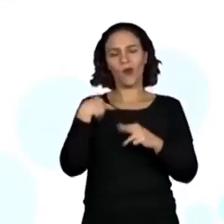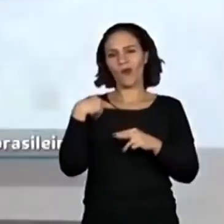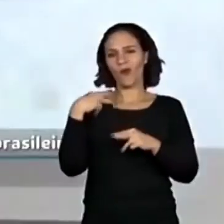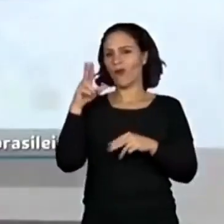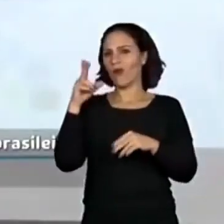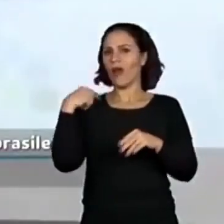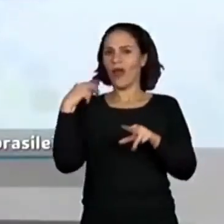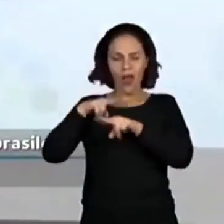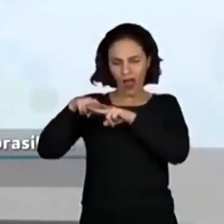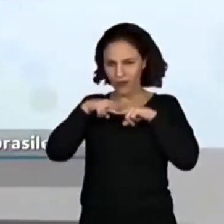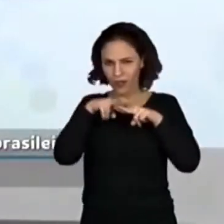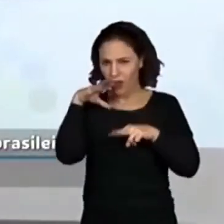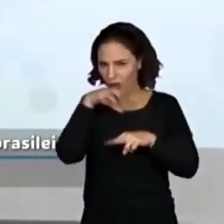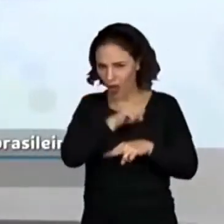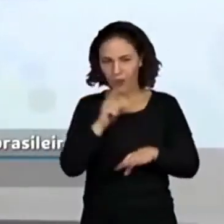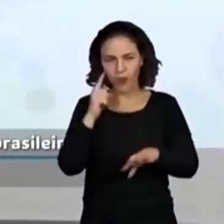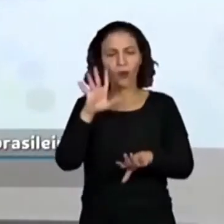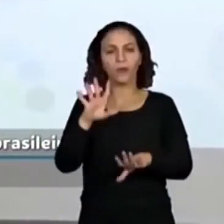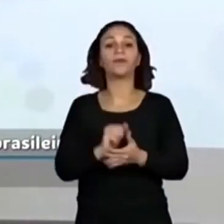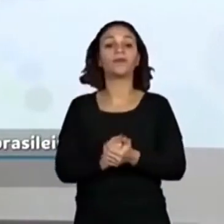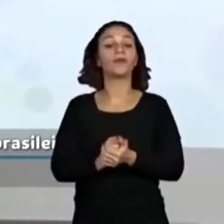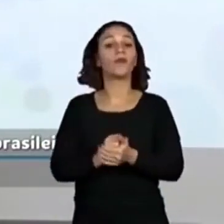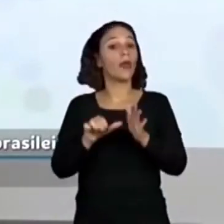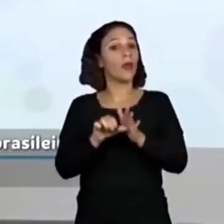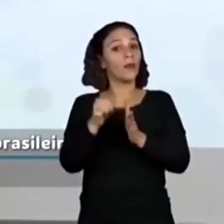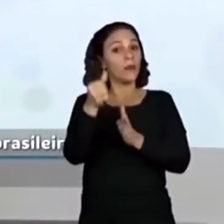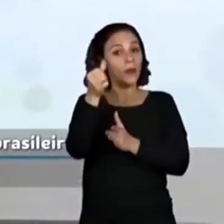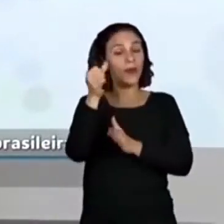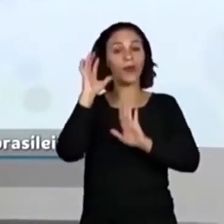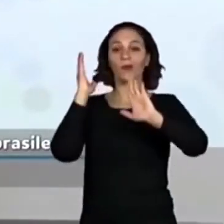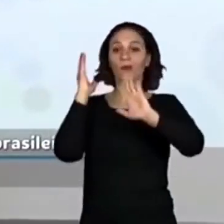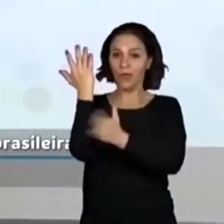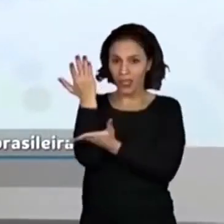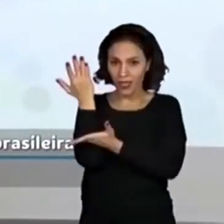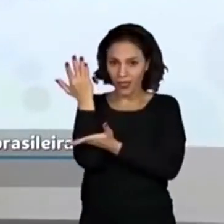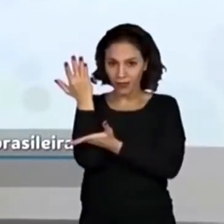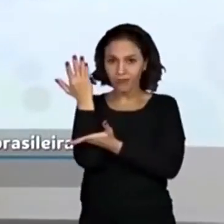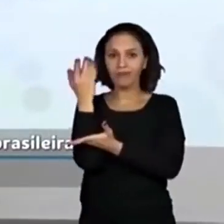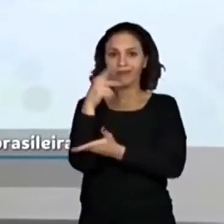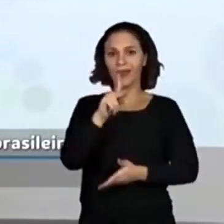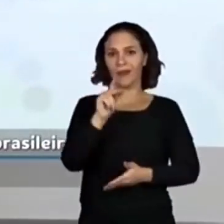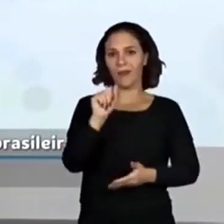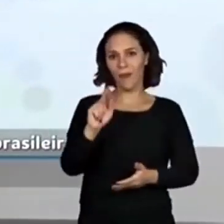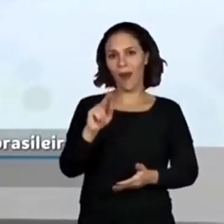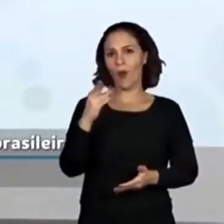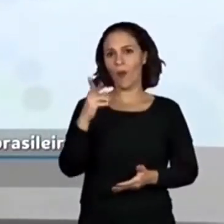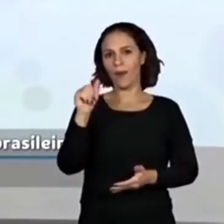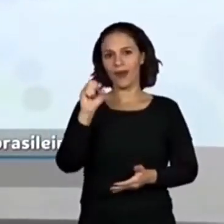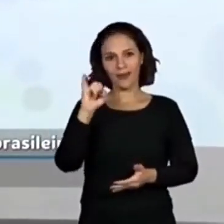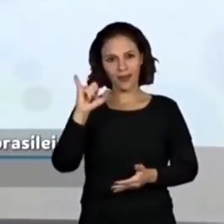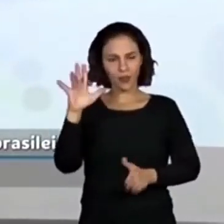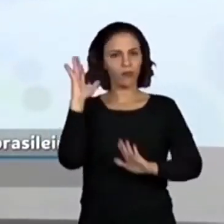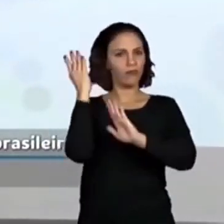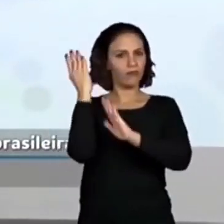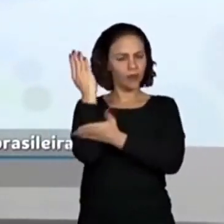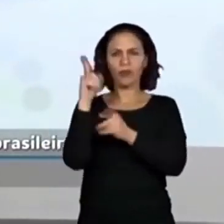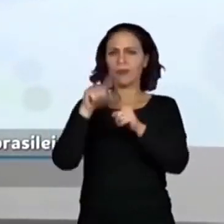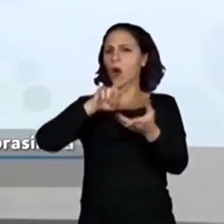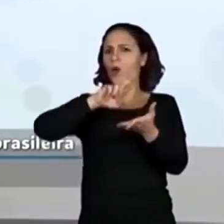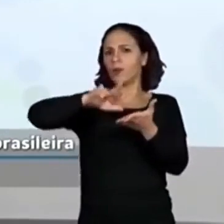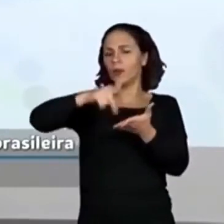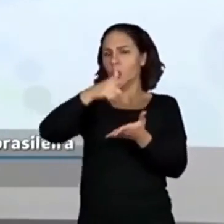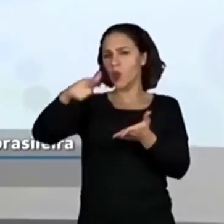rápida. Primeiro, a exploração de madeira, o pau-brasil foi muito explorado, outras madeiras